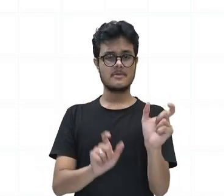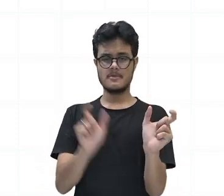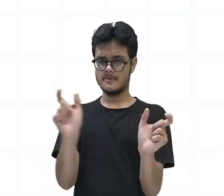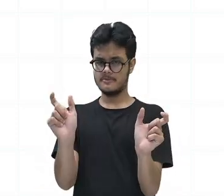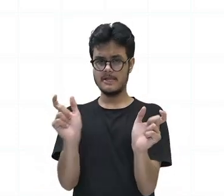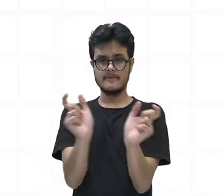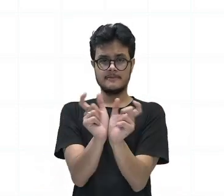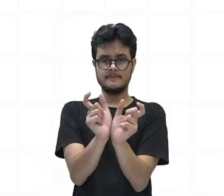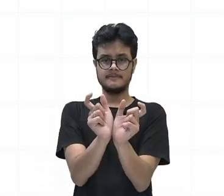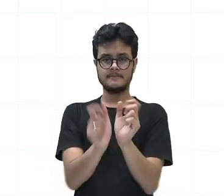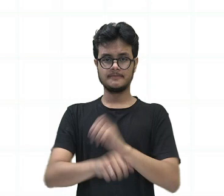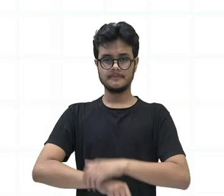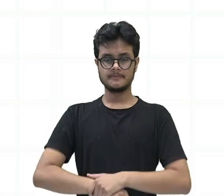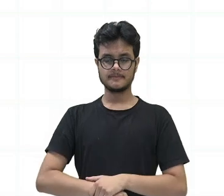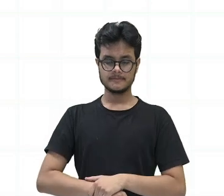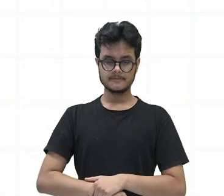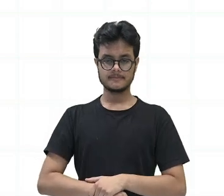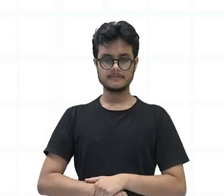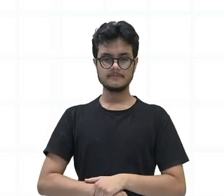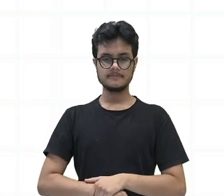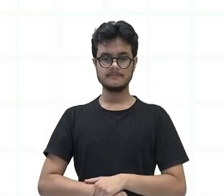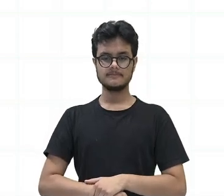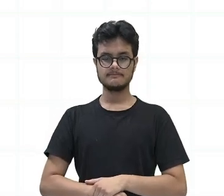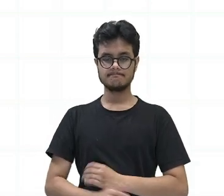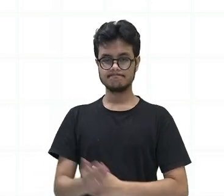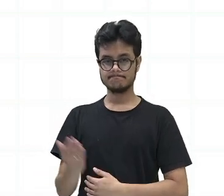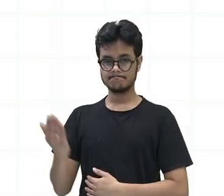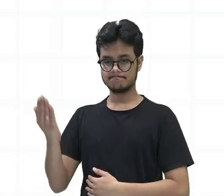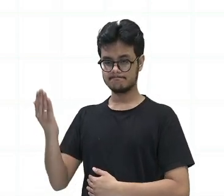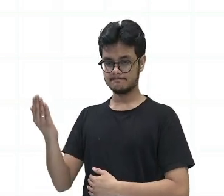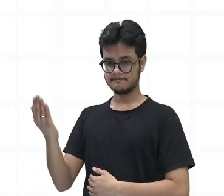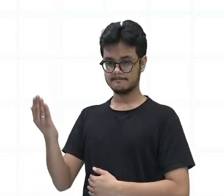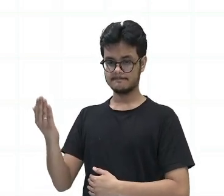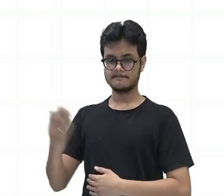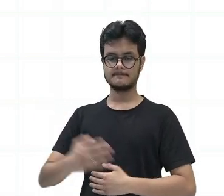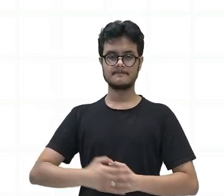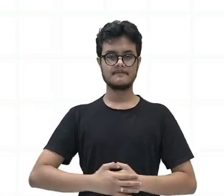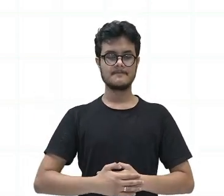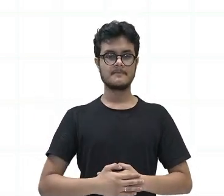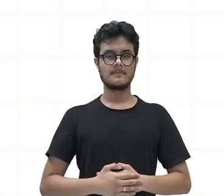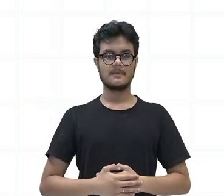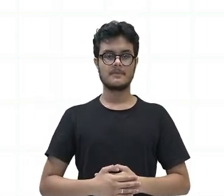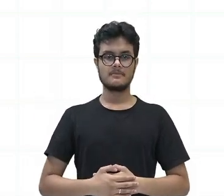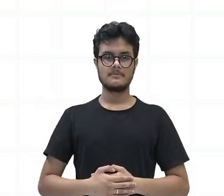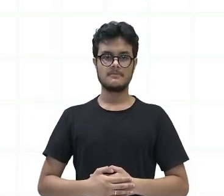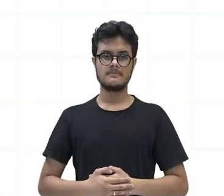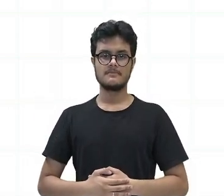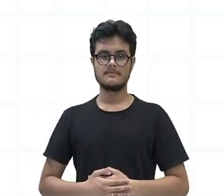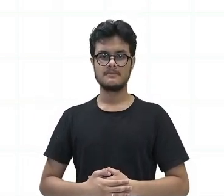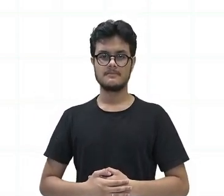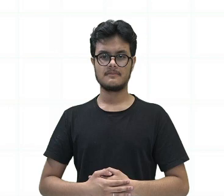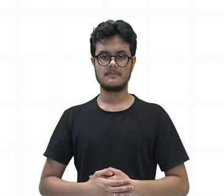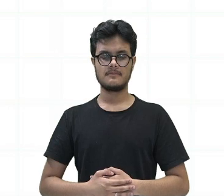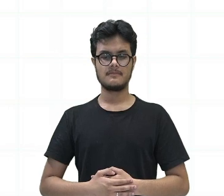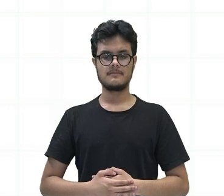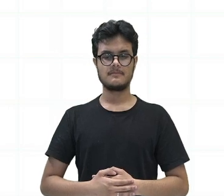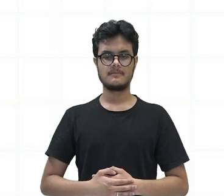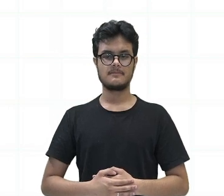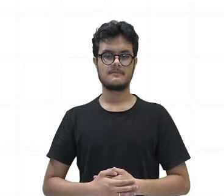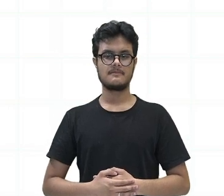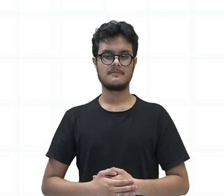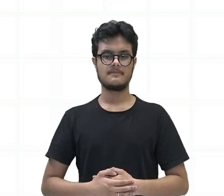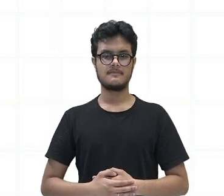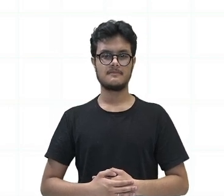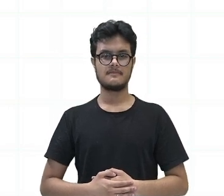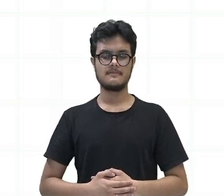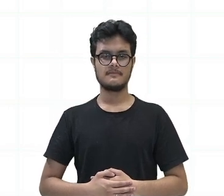a junção de duas, que é aqui a etnia e